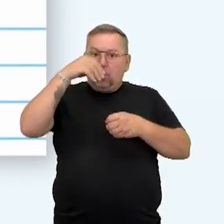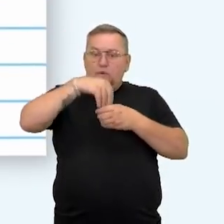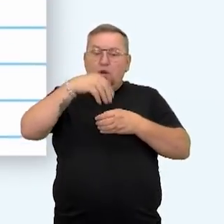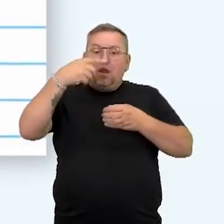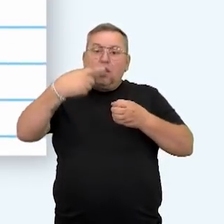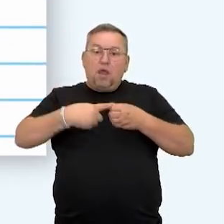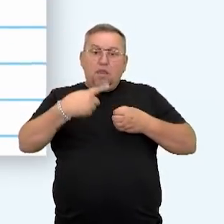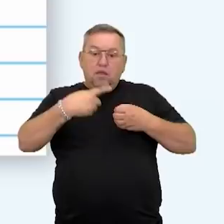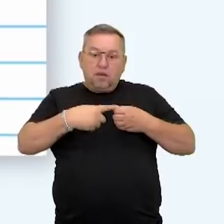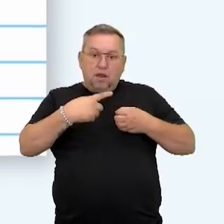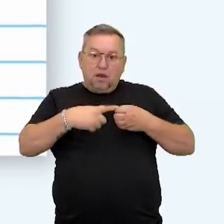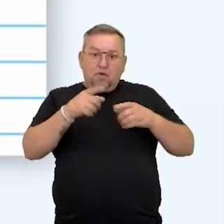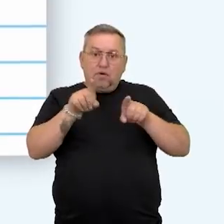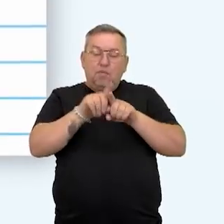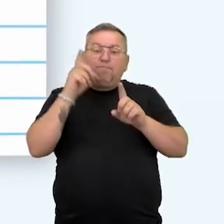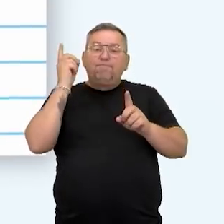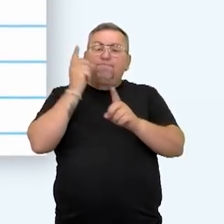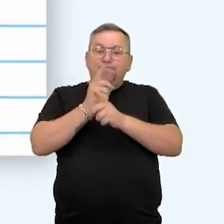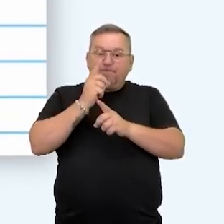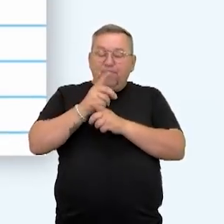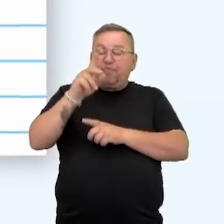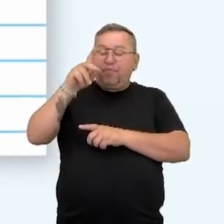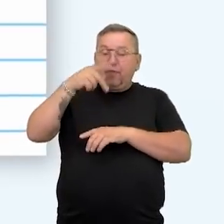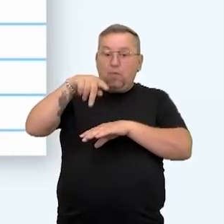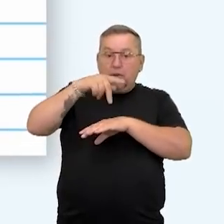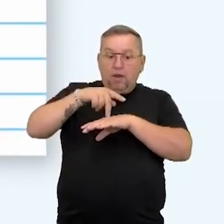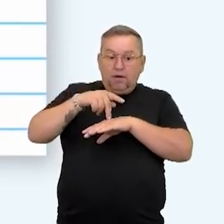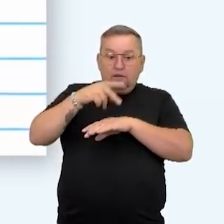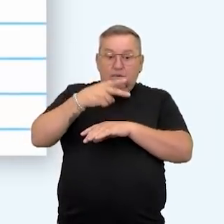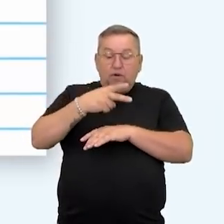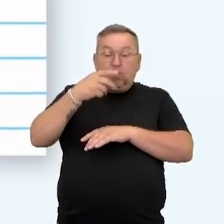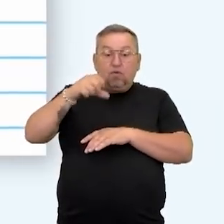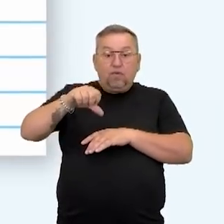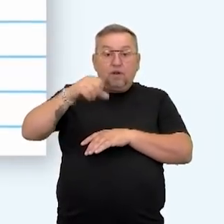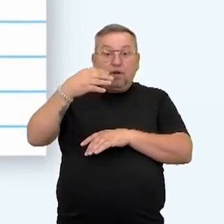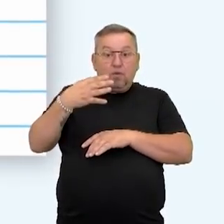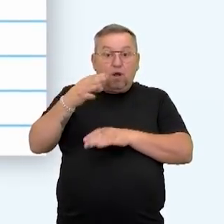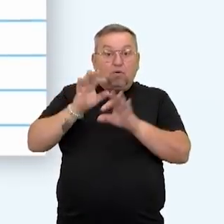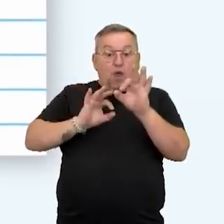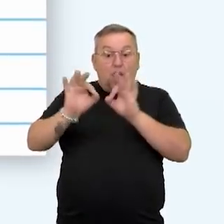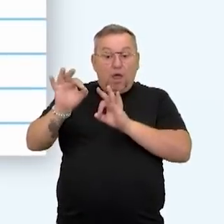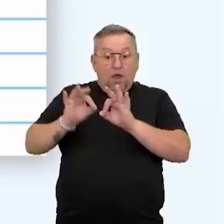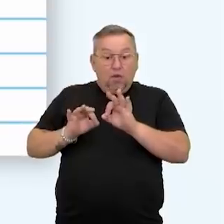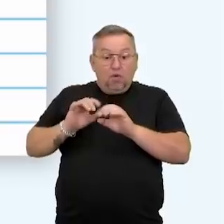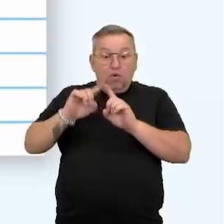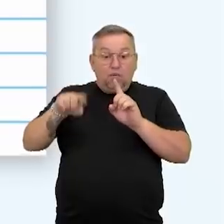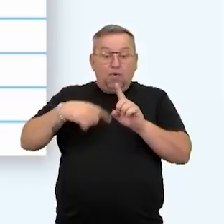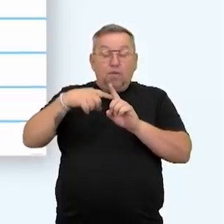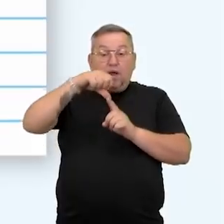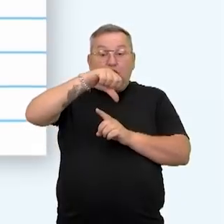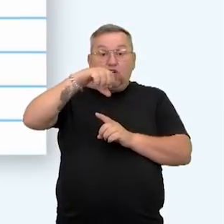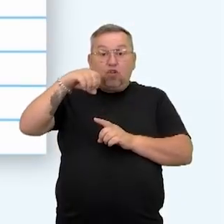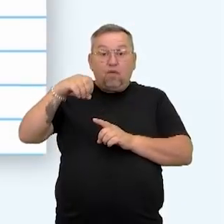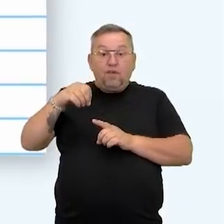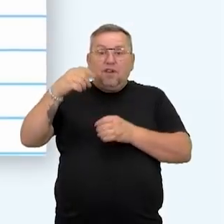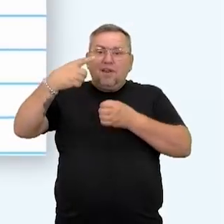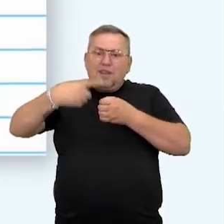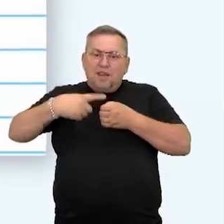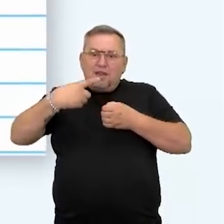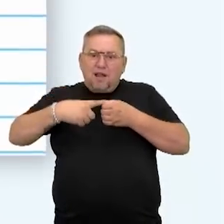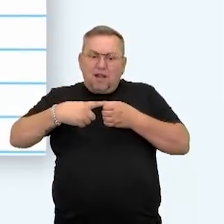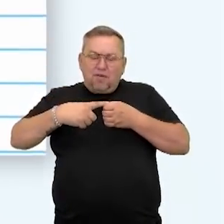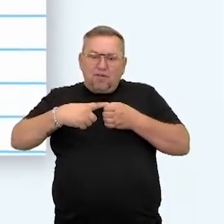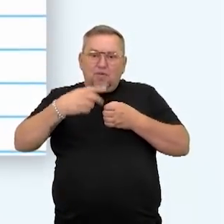cidades. Foram identificados no país 294 arranjos populacionais formados por mais de 900 municípios em